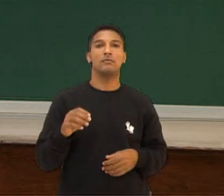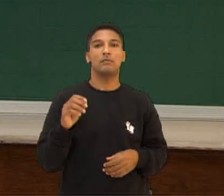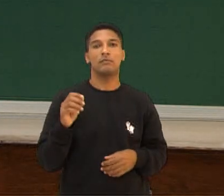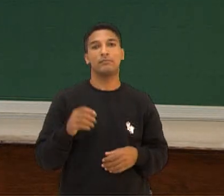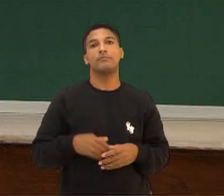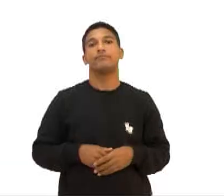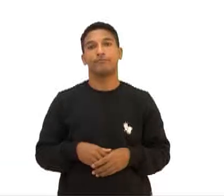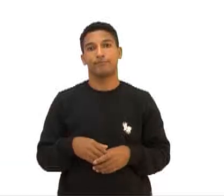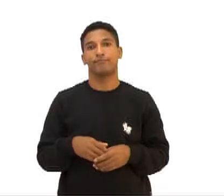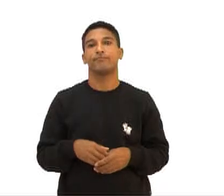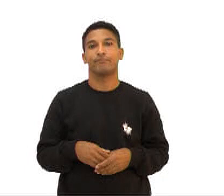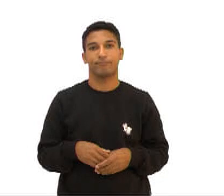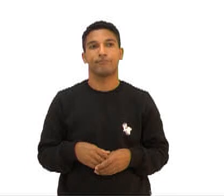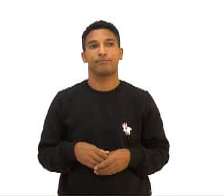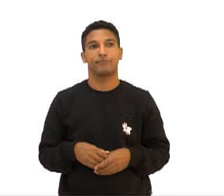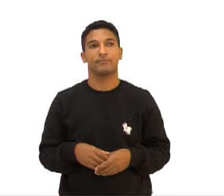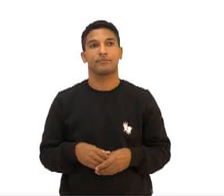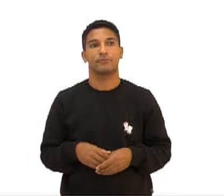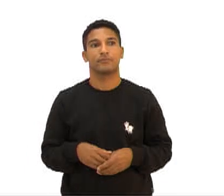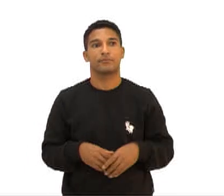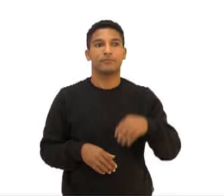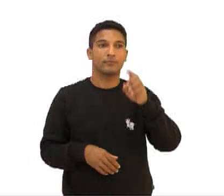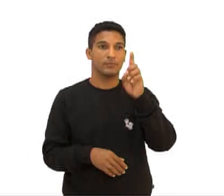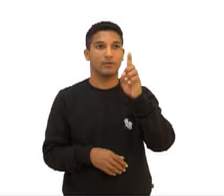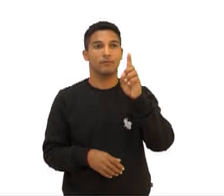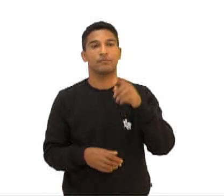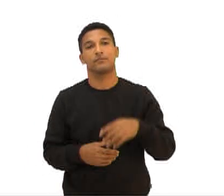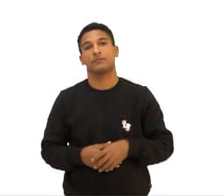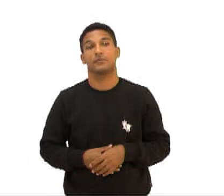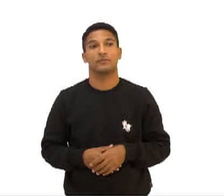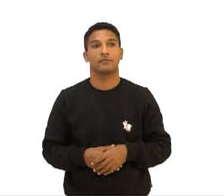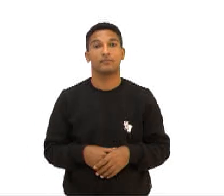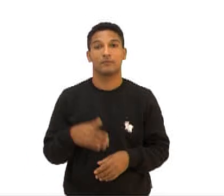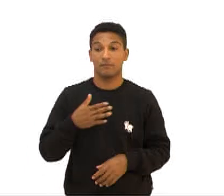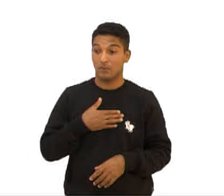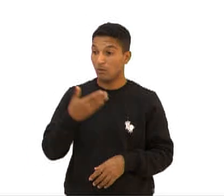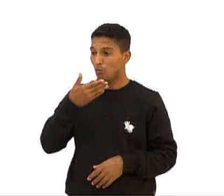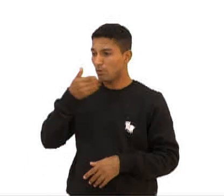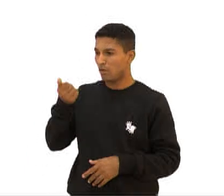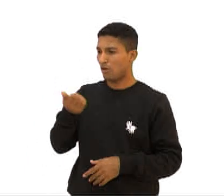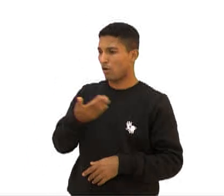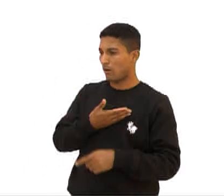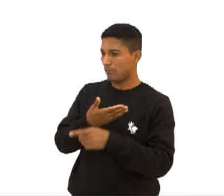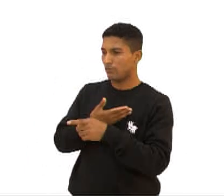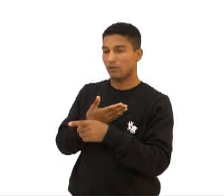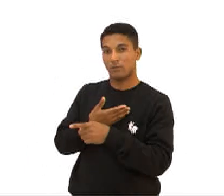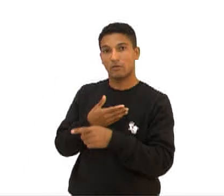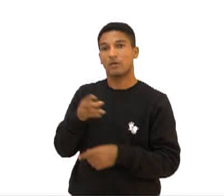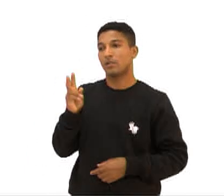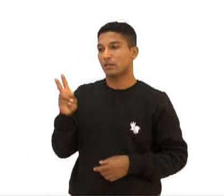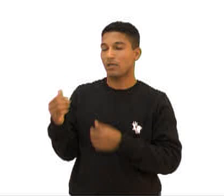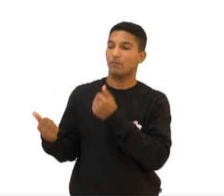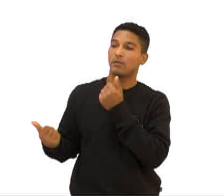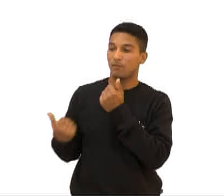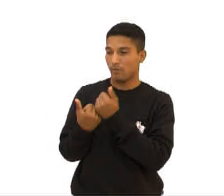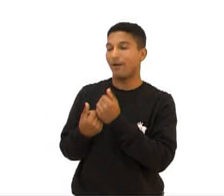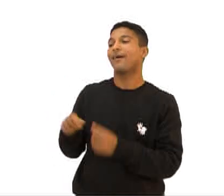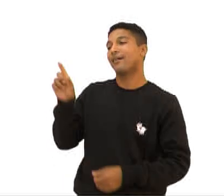está restringindo ali. D. O meu melhor amigo, que sempre me apoia, é